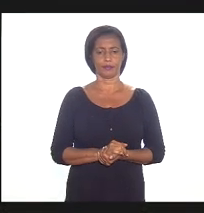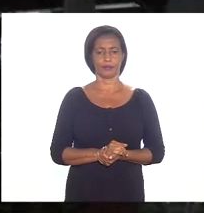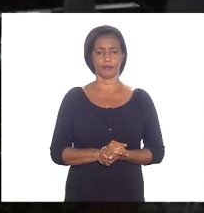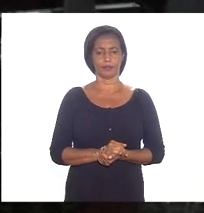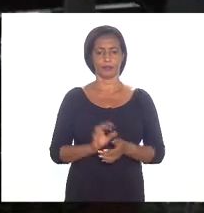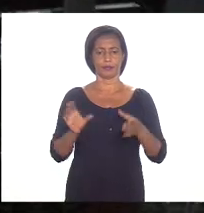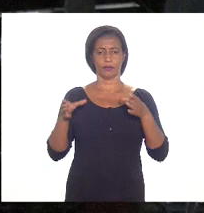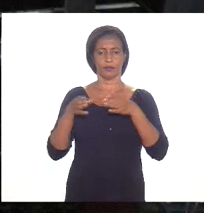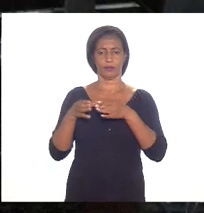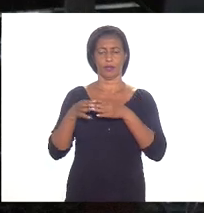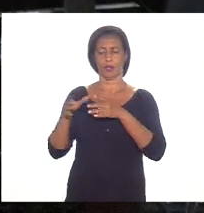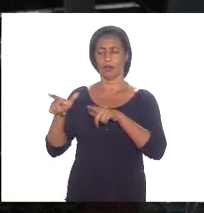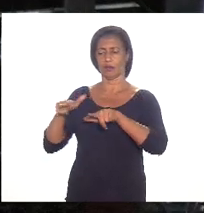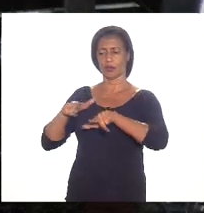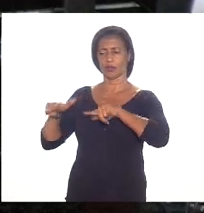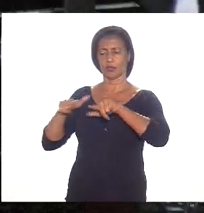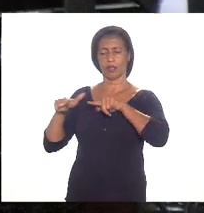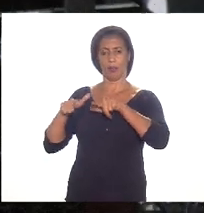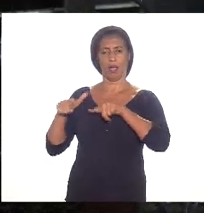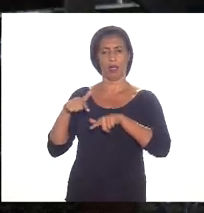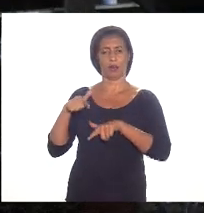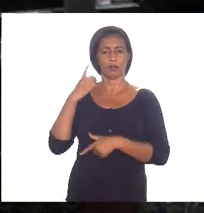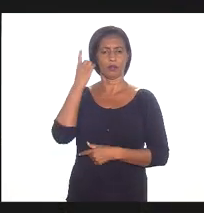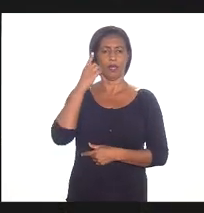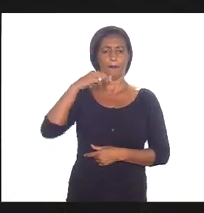Pela Comissão de Trabalho, deputada Mônica Francisco.